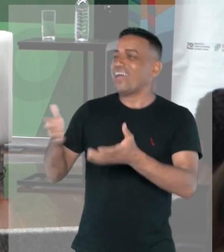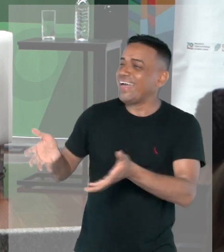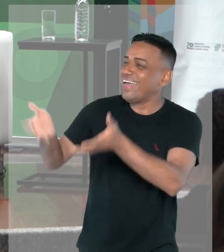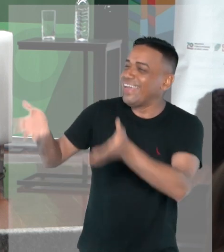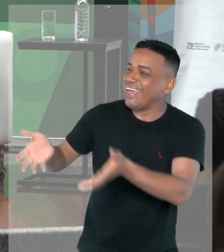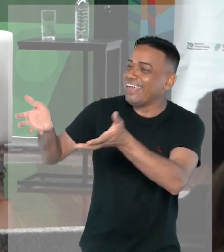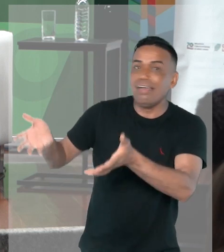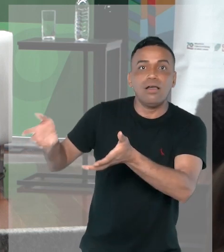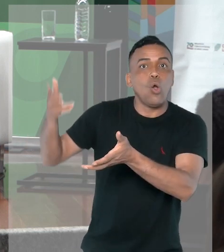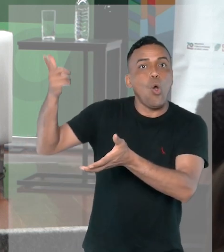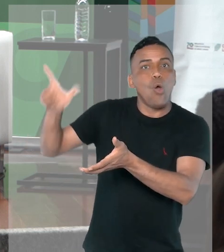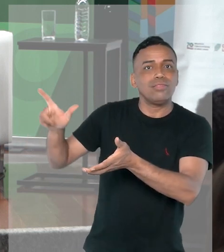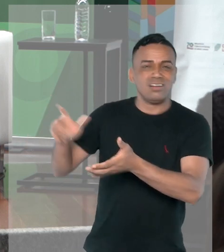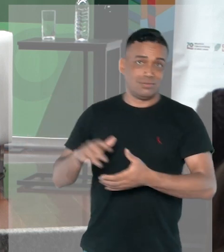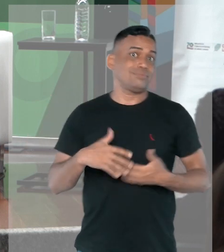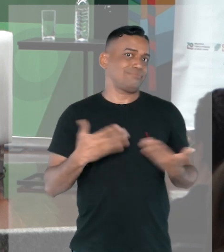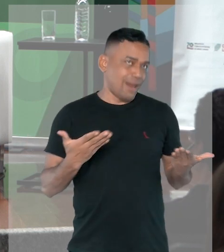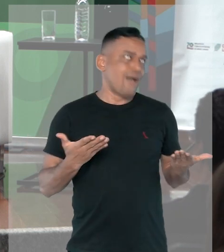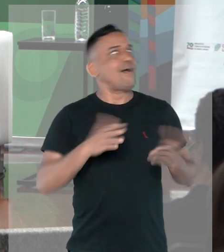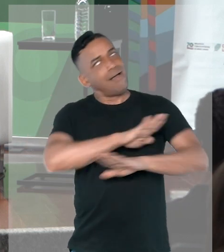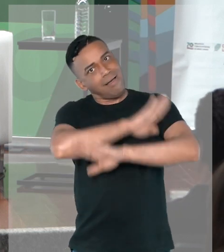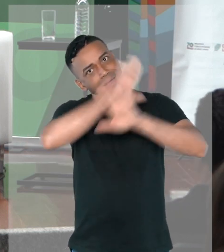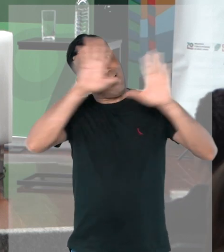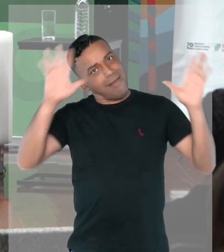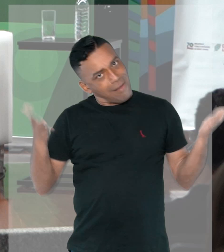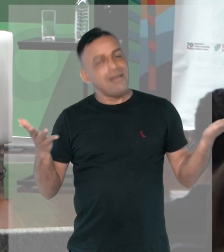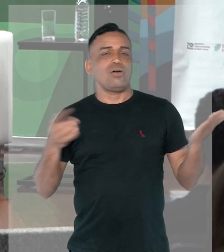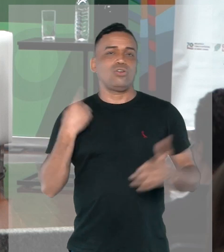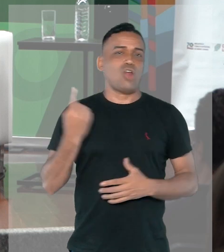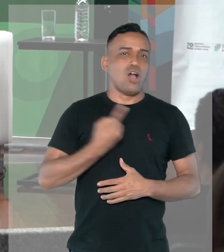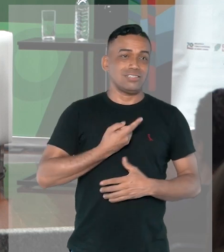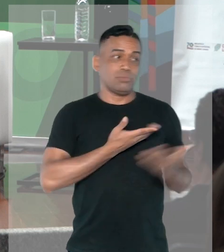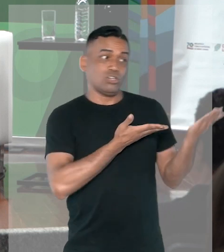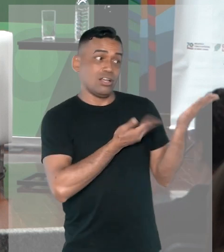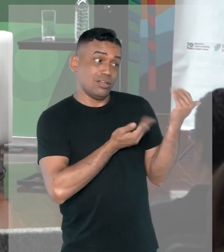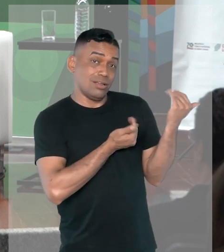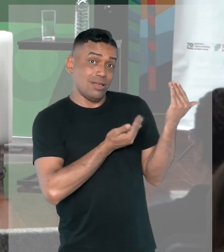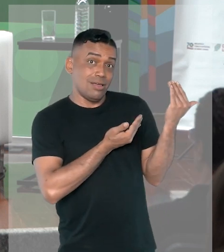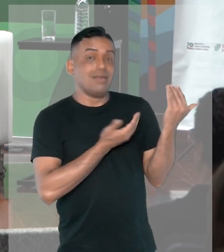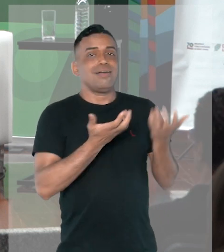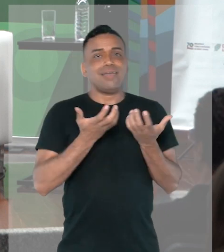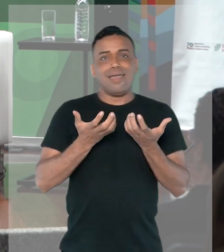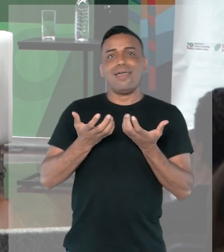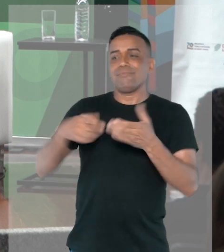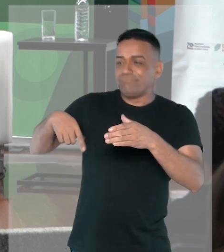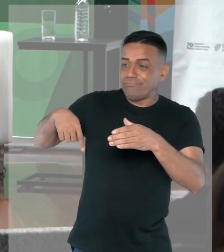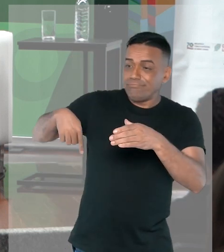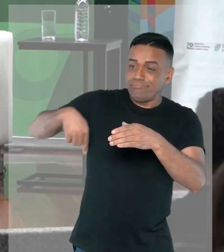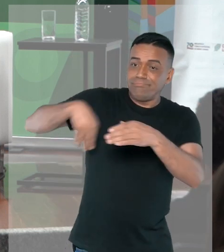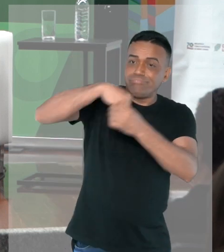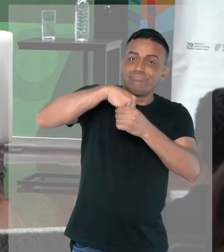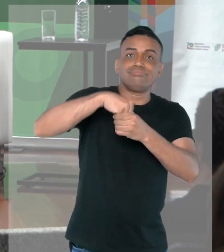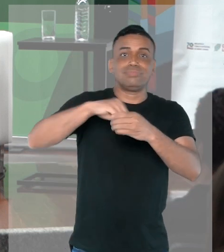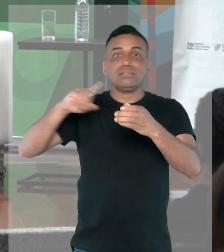aos outros? Claro, somos gregários, né? E principalmente na nossa adolescência, a gente quer muito ter incluído, você quer fazer parte